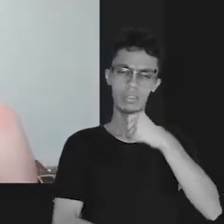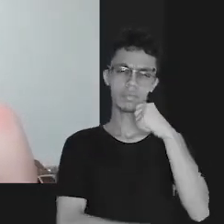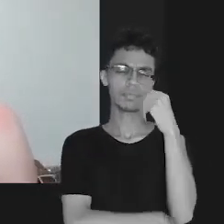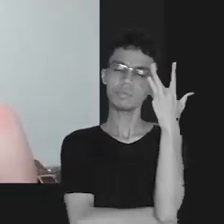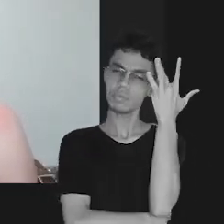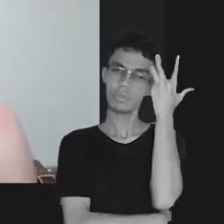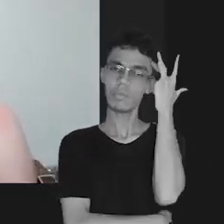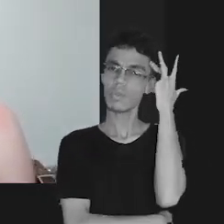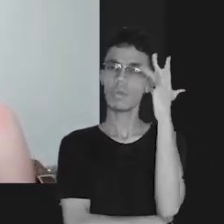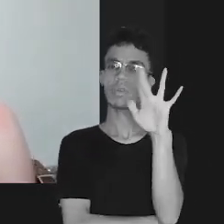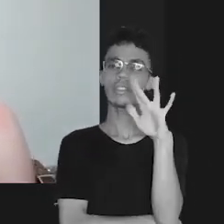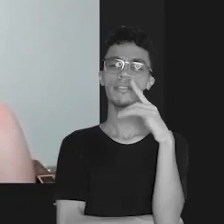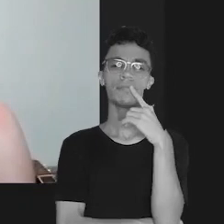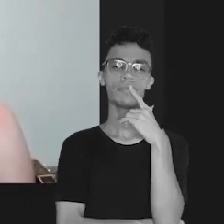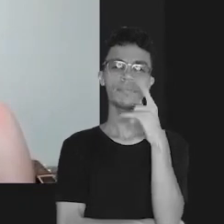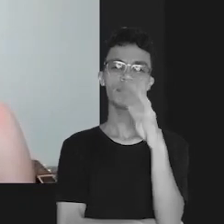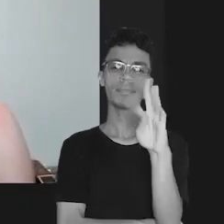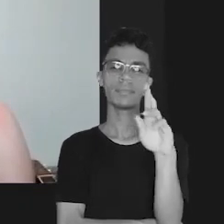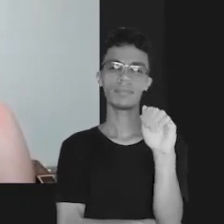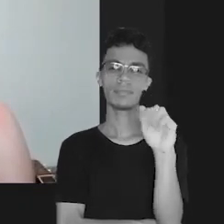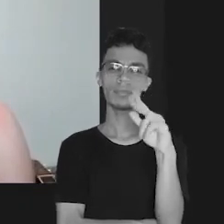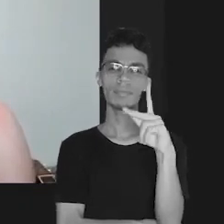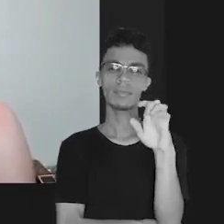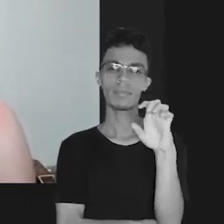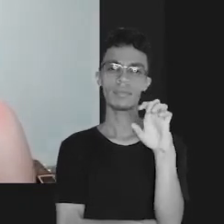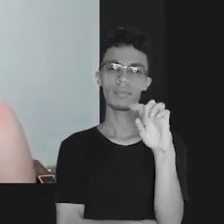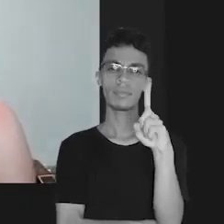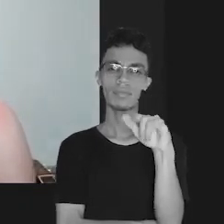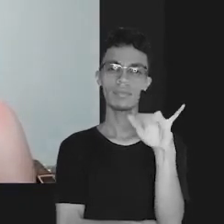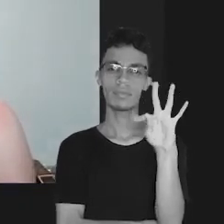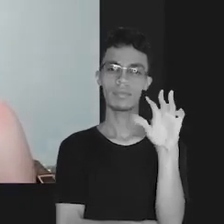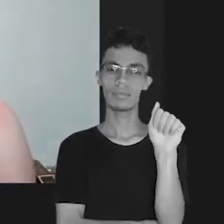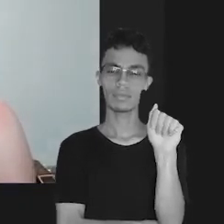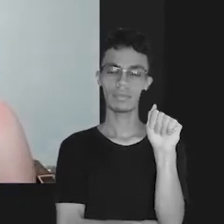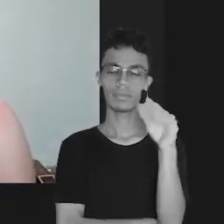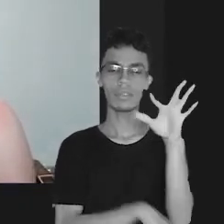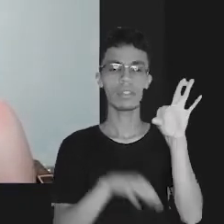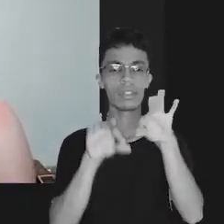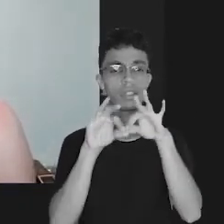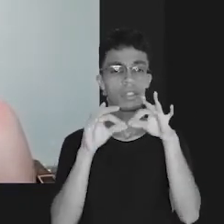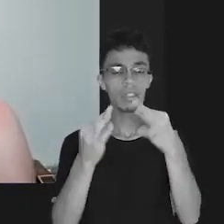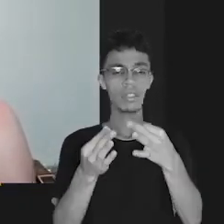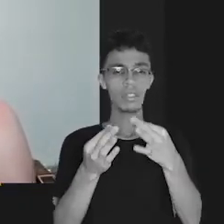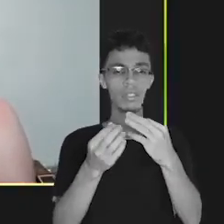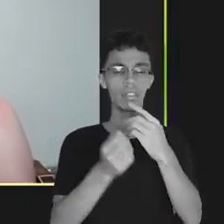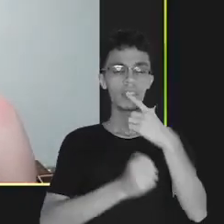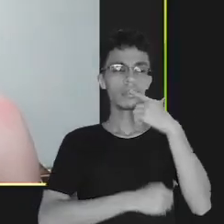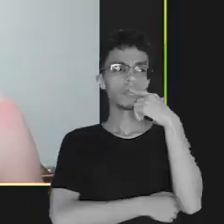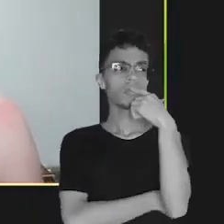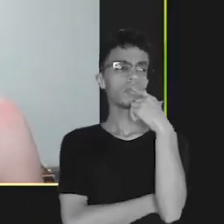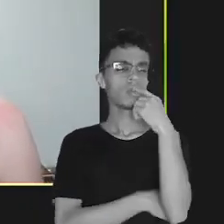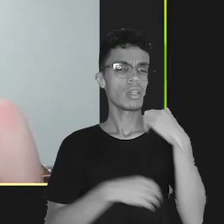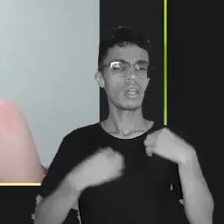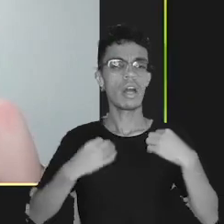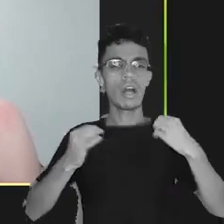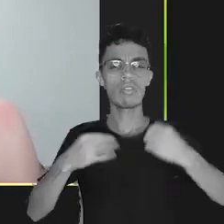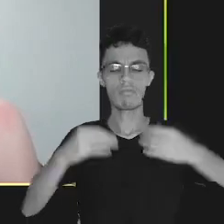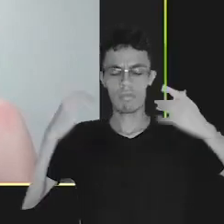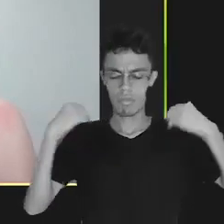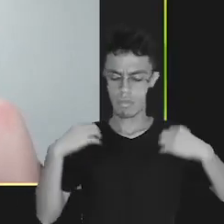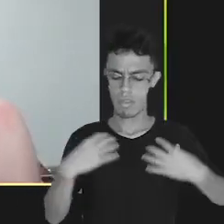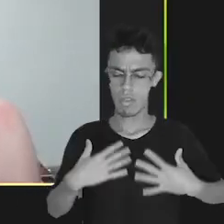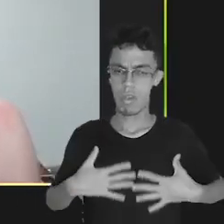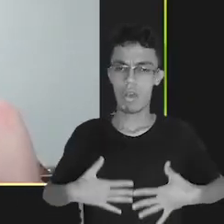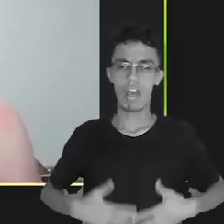Não sei. Para o trapezista. É simples. No vestir-se?